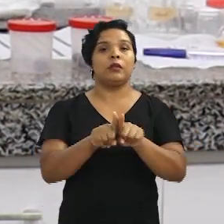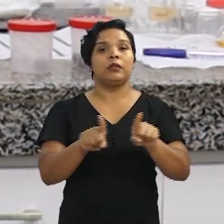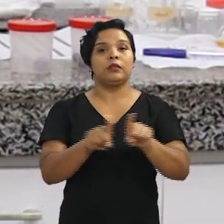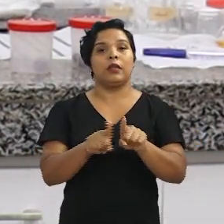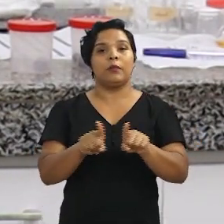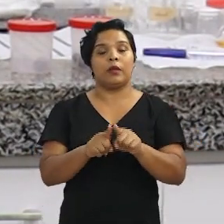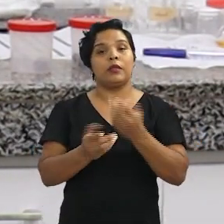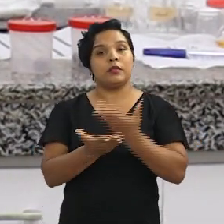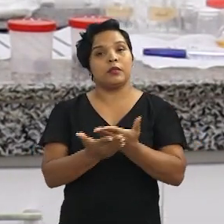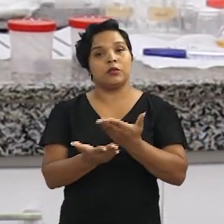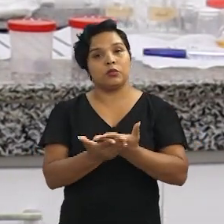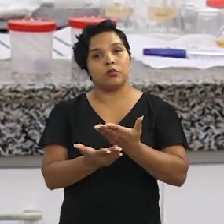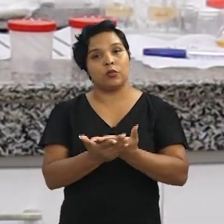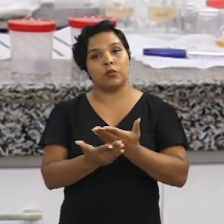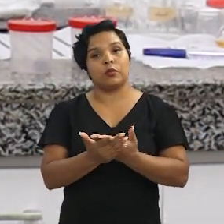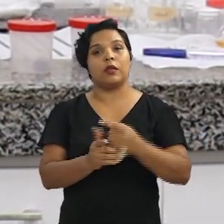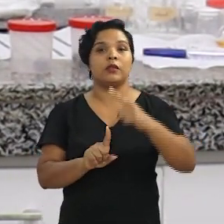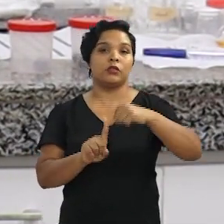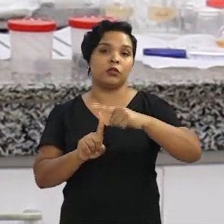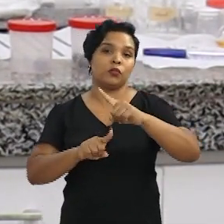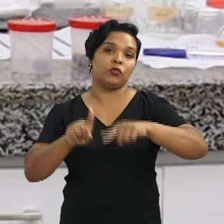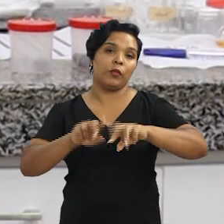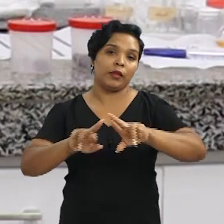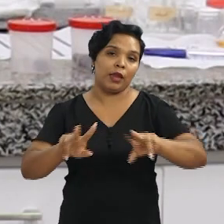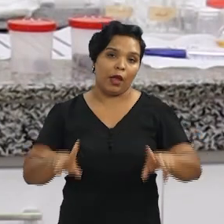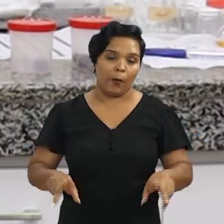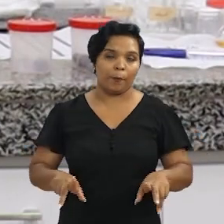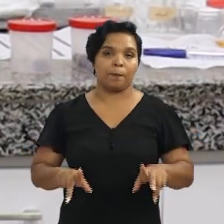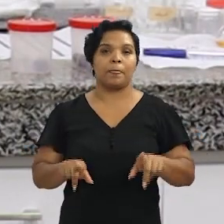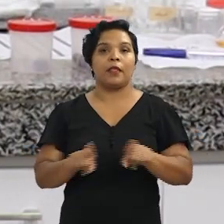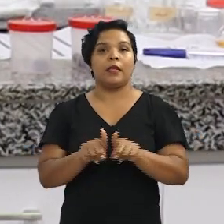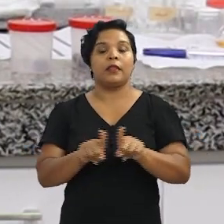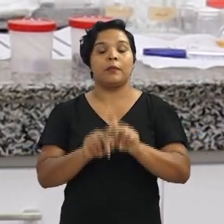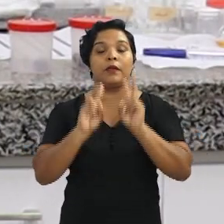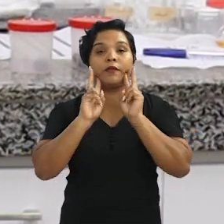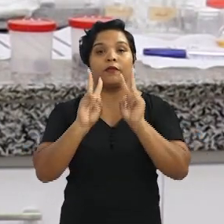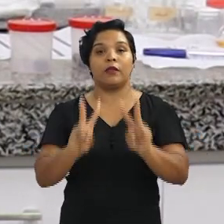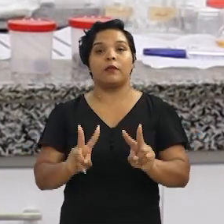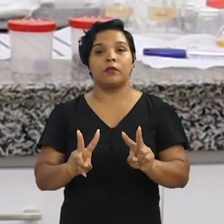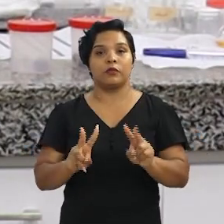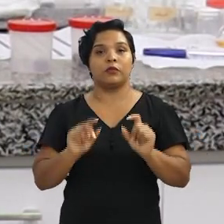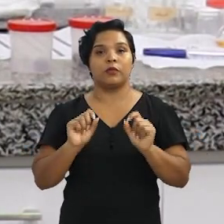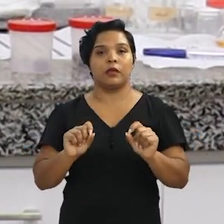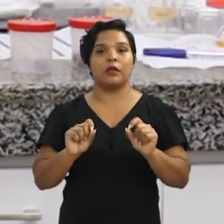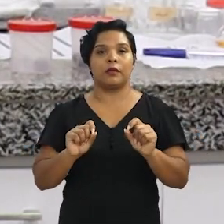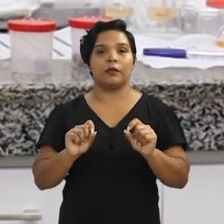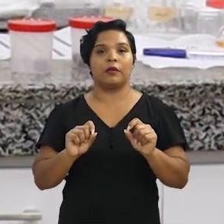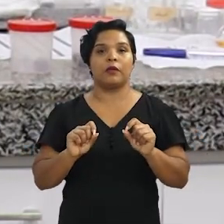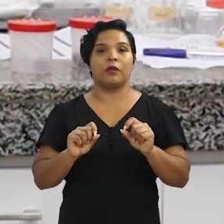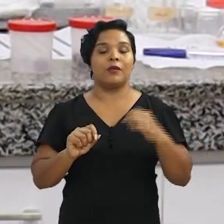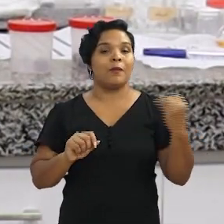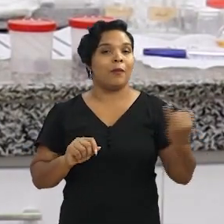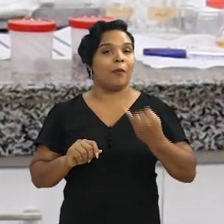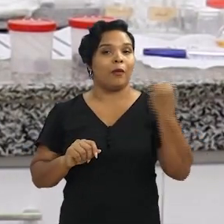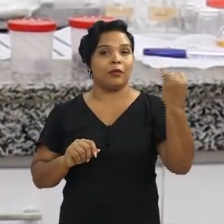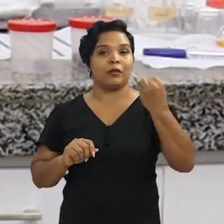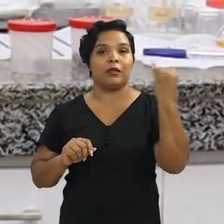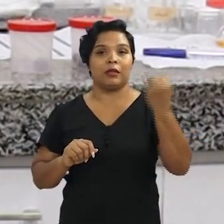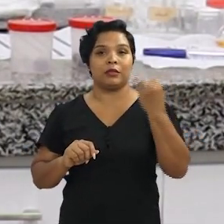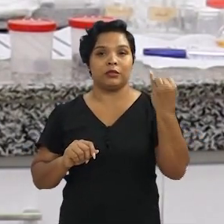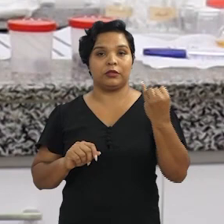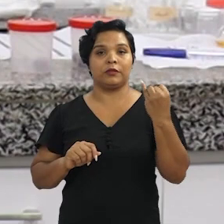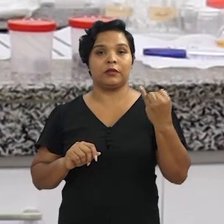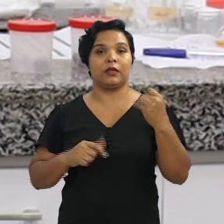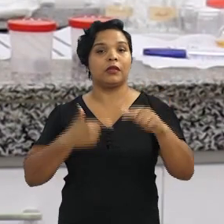que também se estuda esse tipo de material. E nós vimos que um ponto